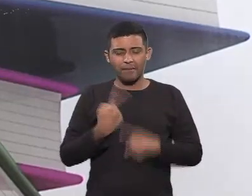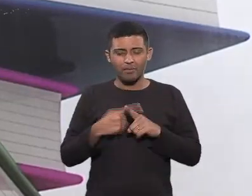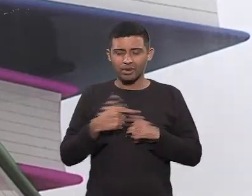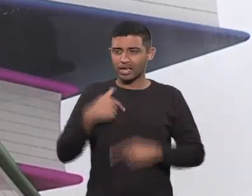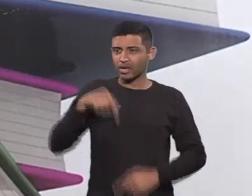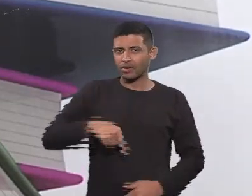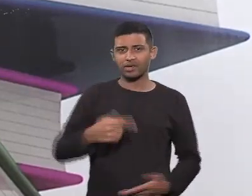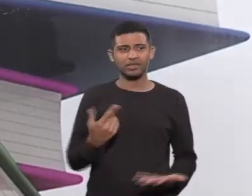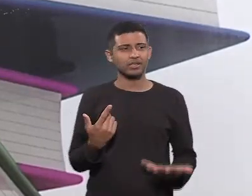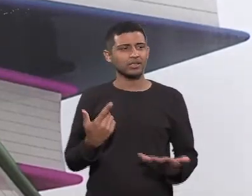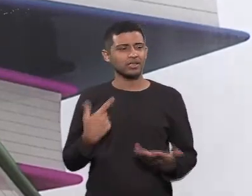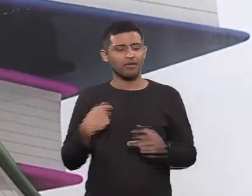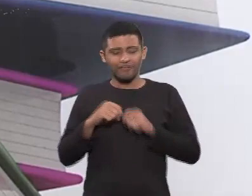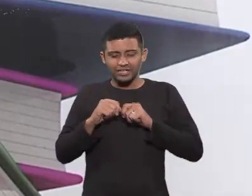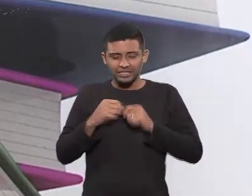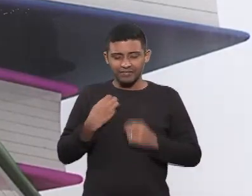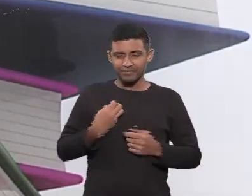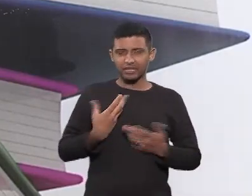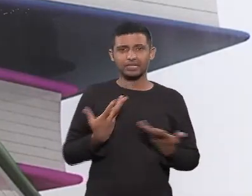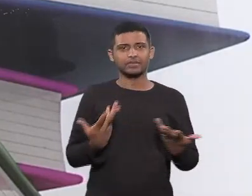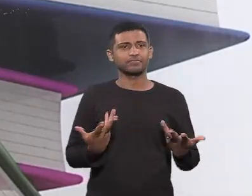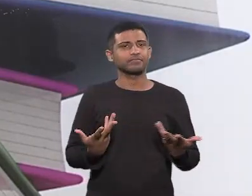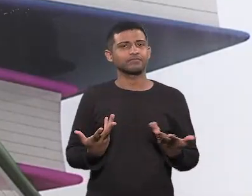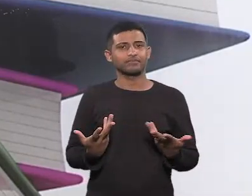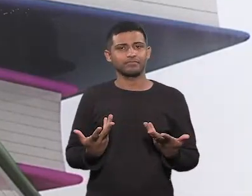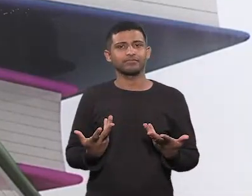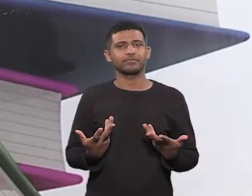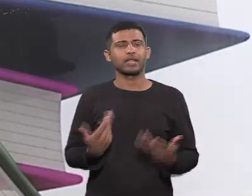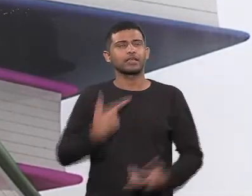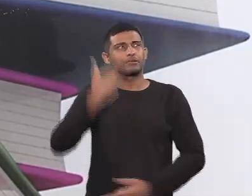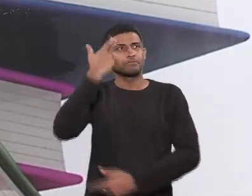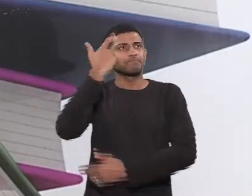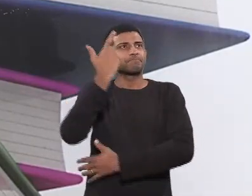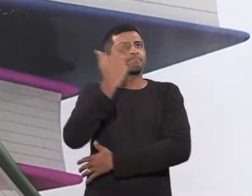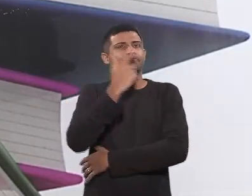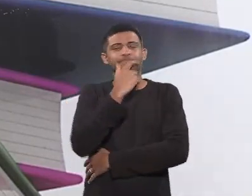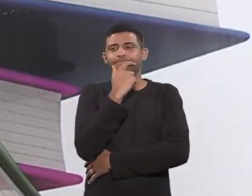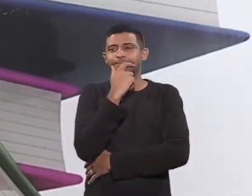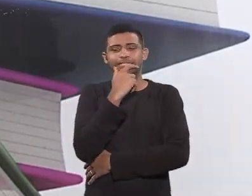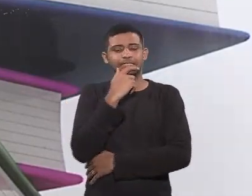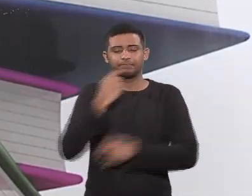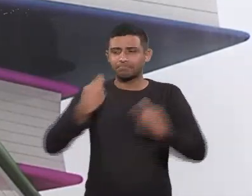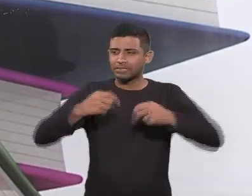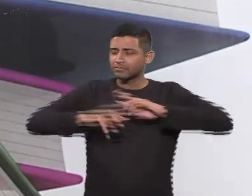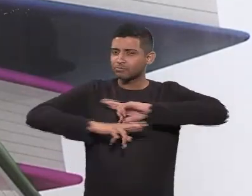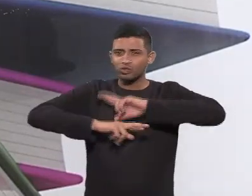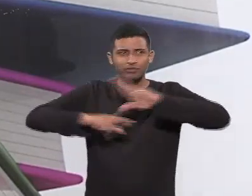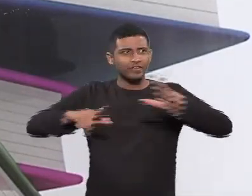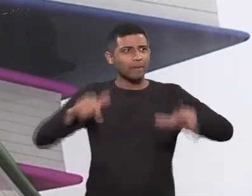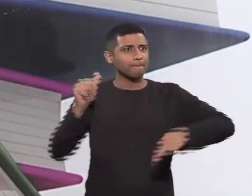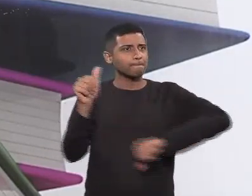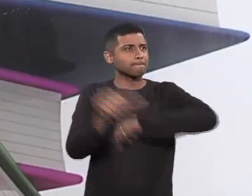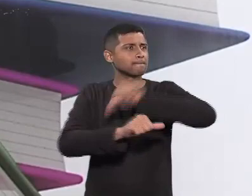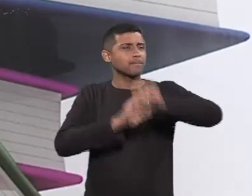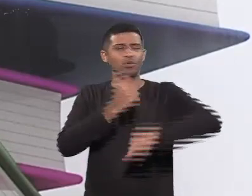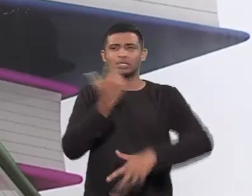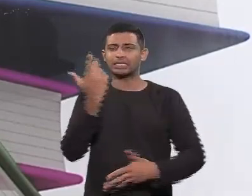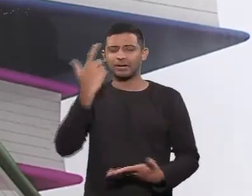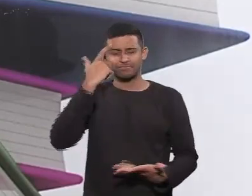aqui, né? O que eu tô fazendo com a minha vida? E eu pensei, cara, preciso de alguma coisa diferente, né? Preciso de uma